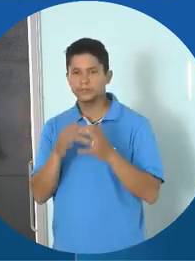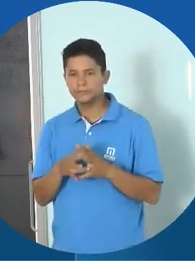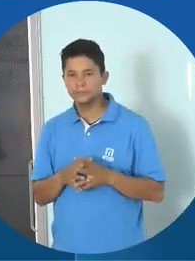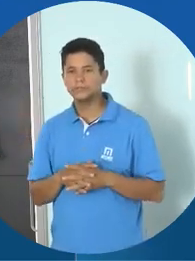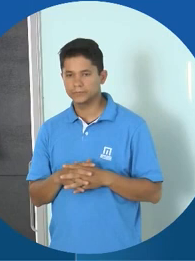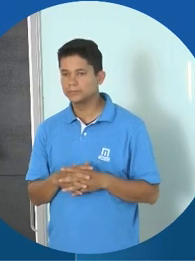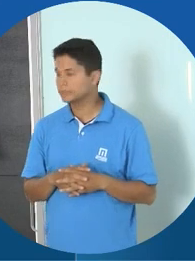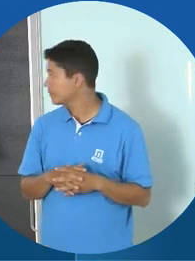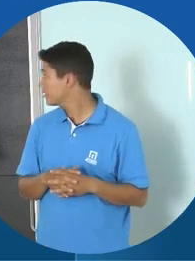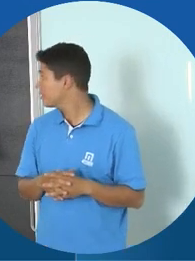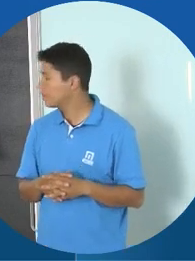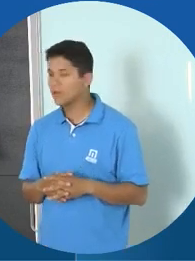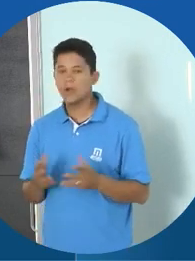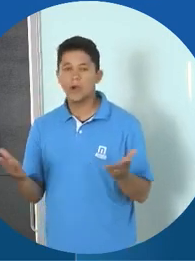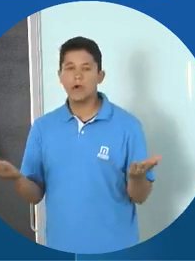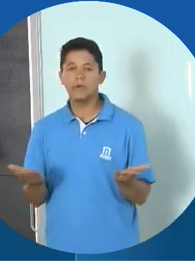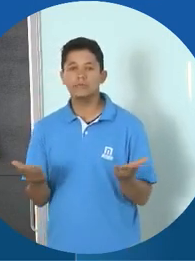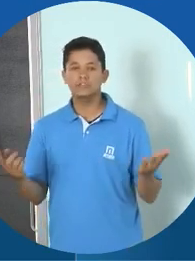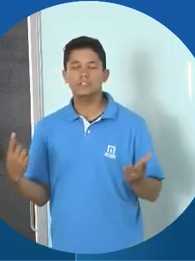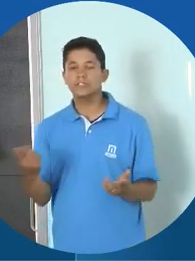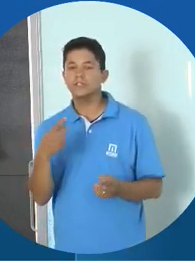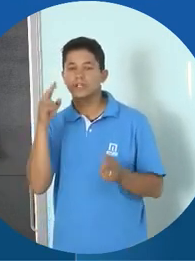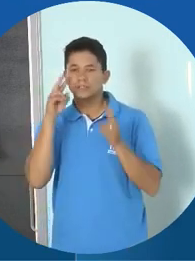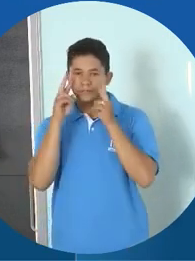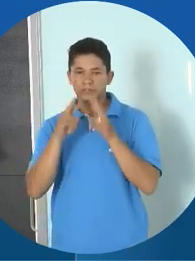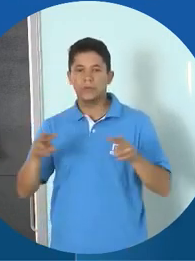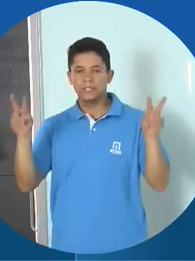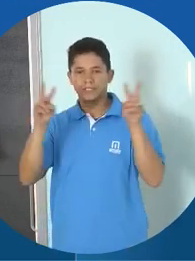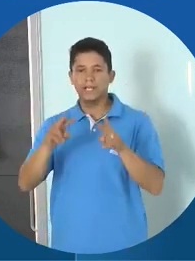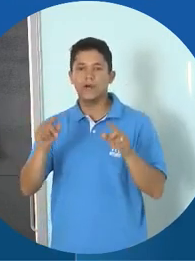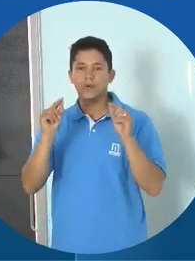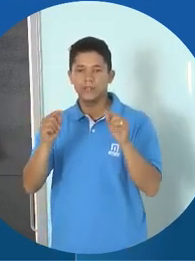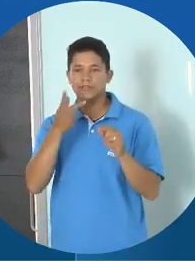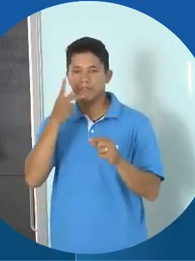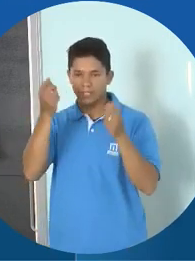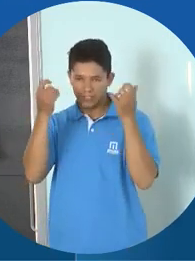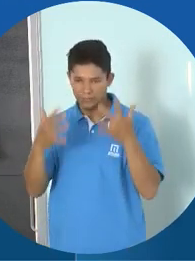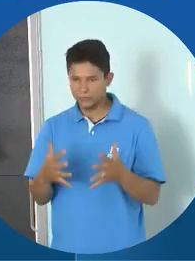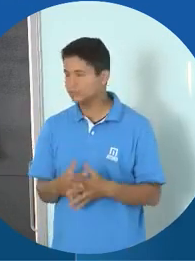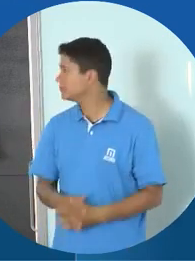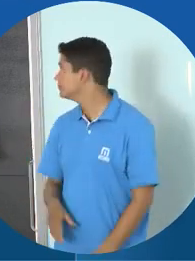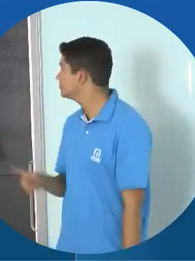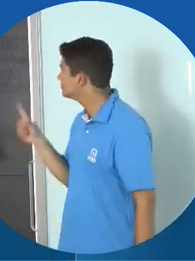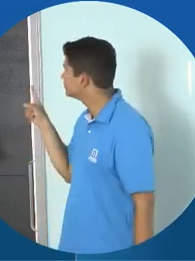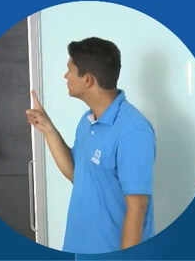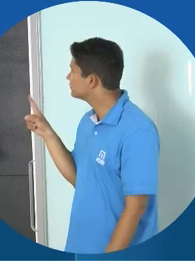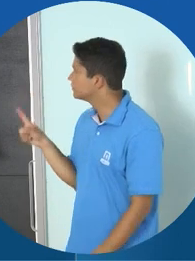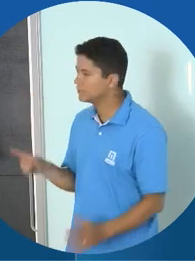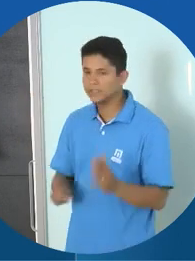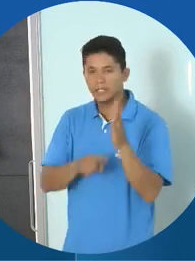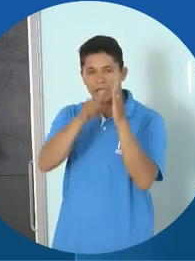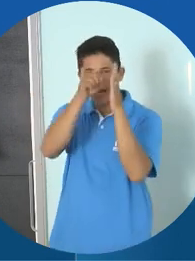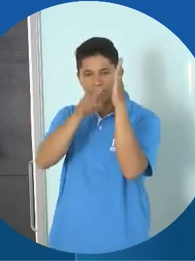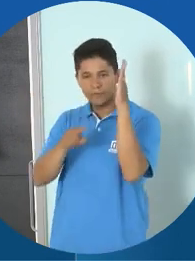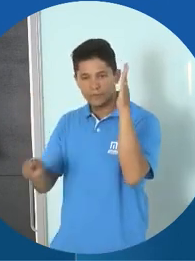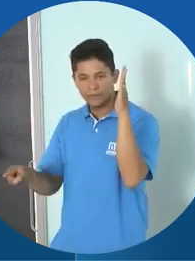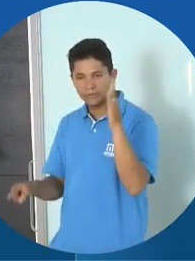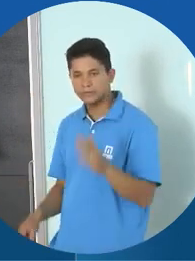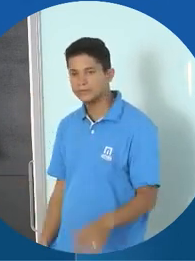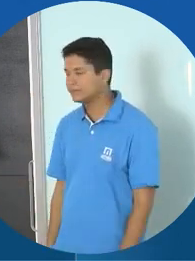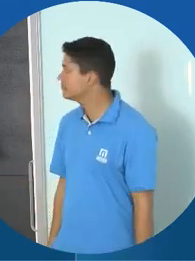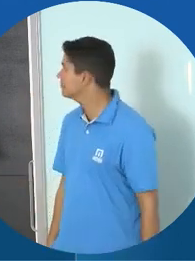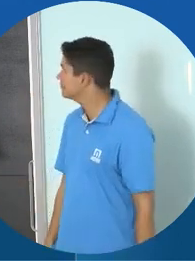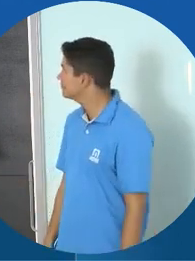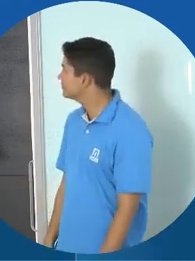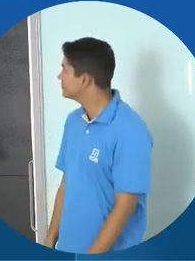Trazendo um pouco aqui para visualizar o que a gente tinha falado. Nós temos aqui um gráfico que mostra a relação entre o